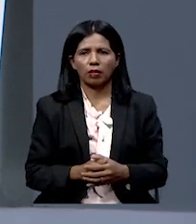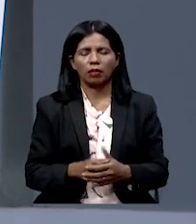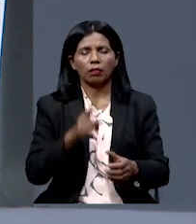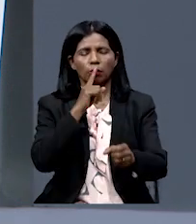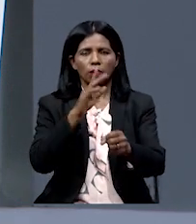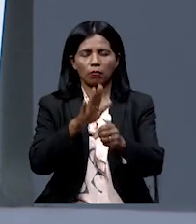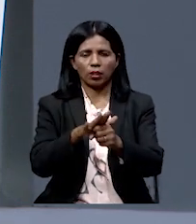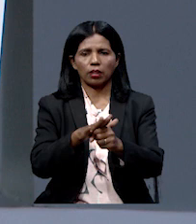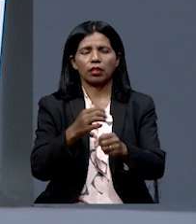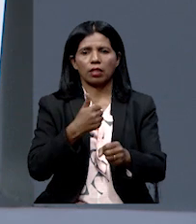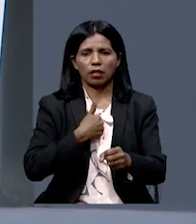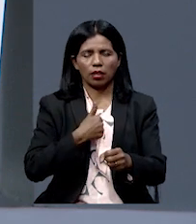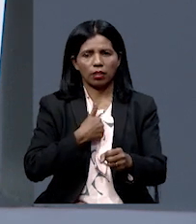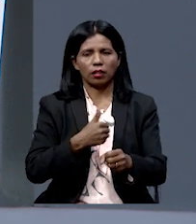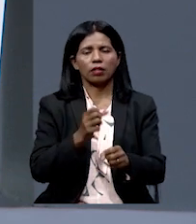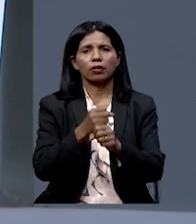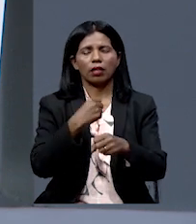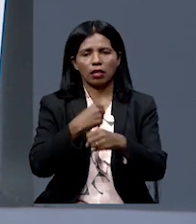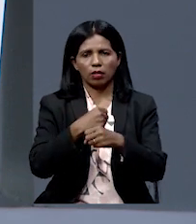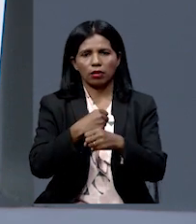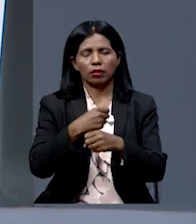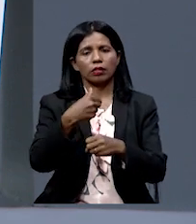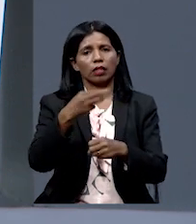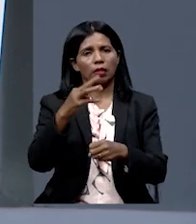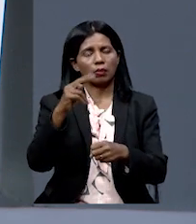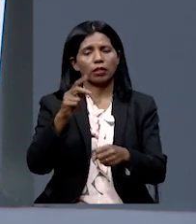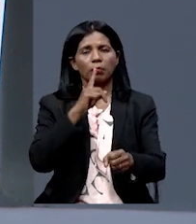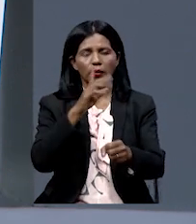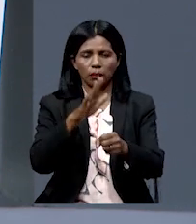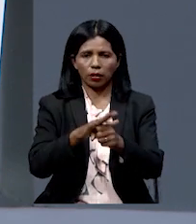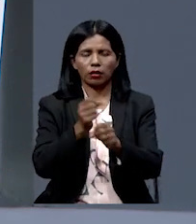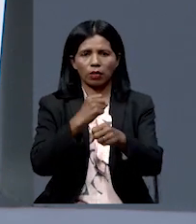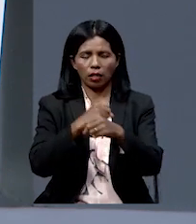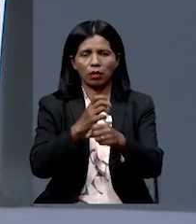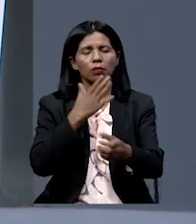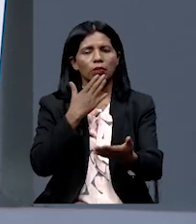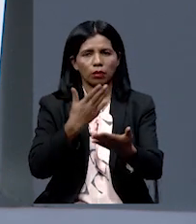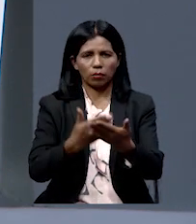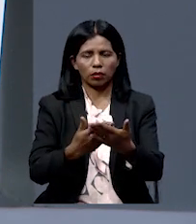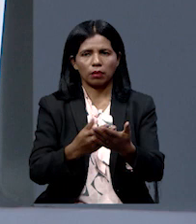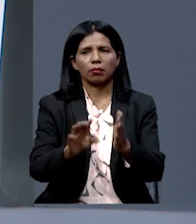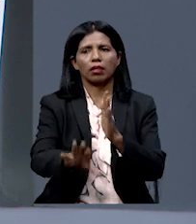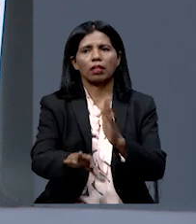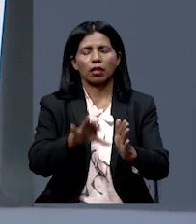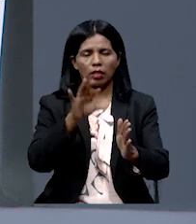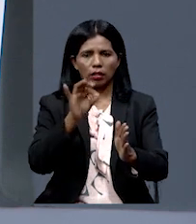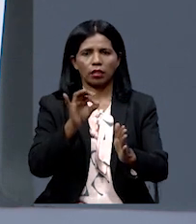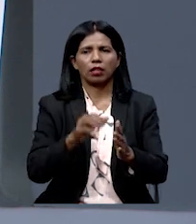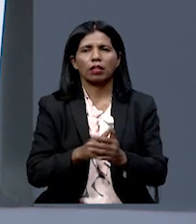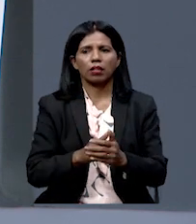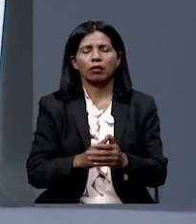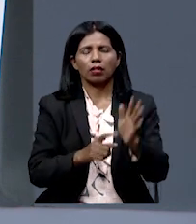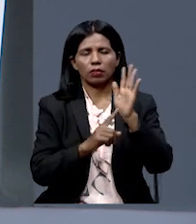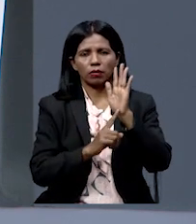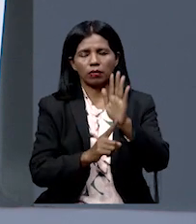compromete nian, a tu halo bat nebe dia clio, a tu bele fornece na fating,